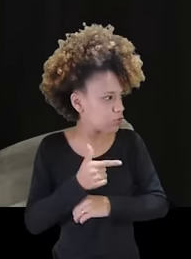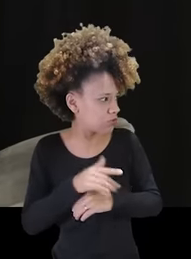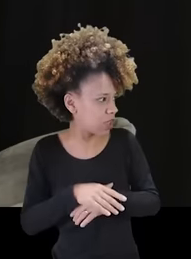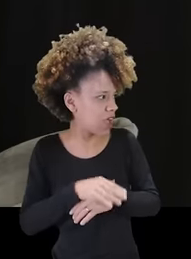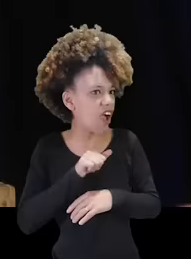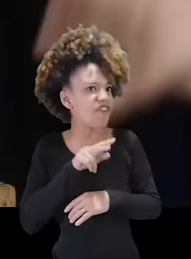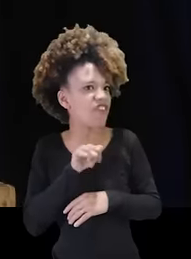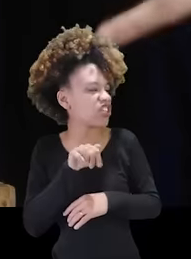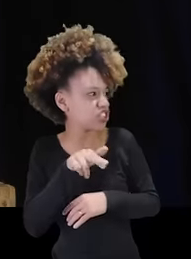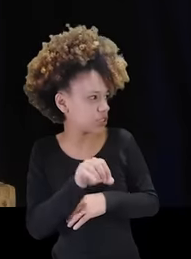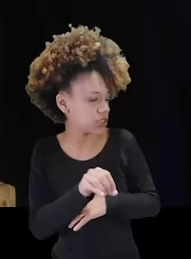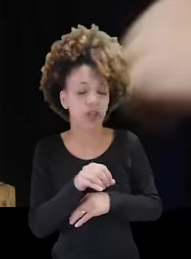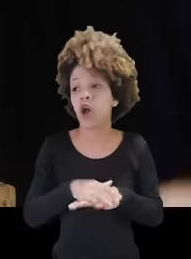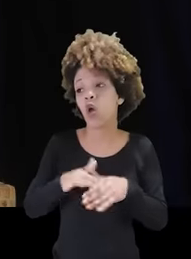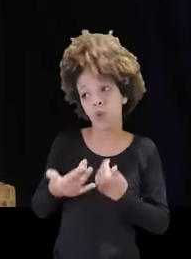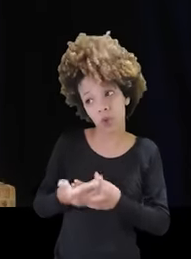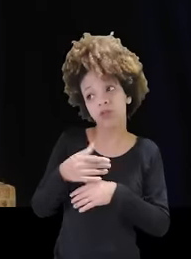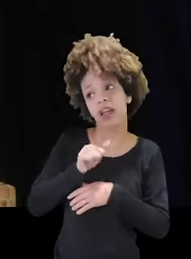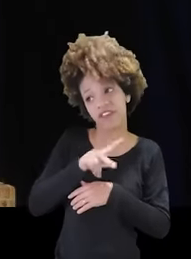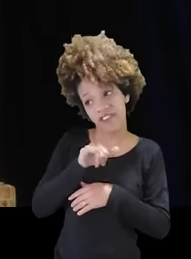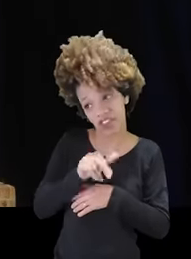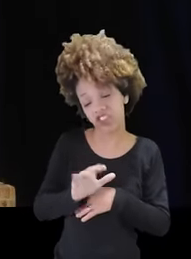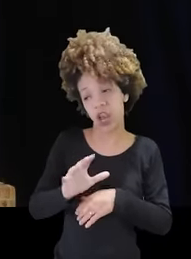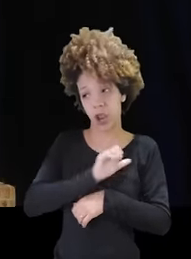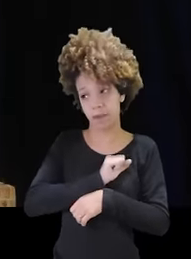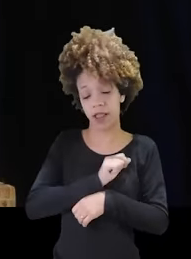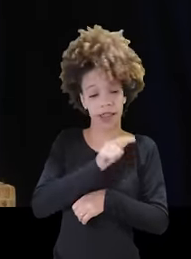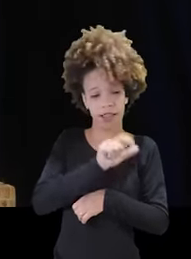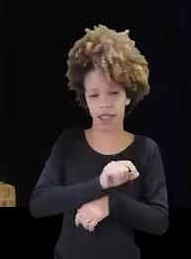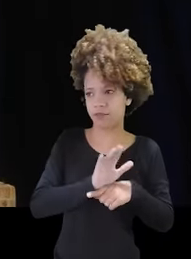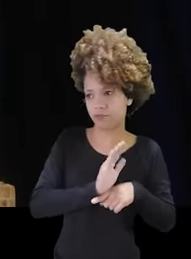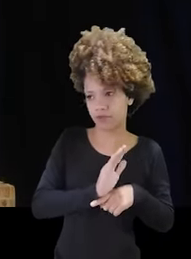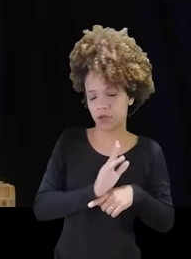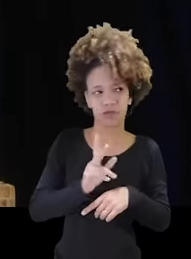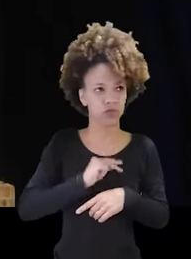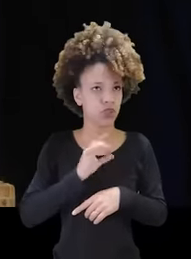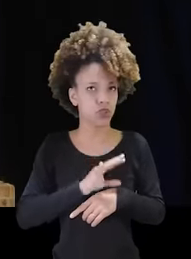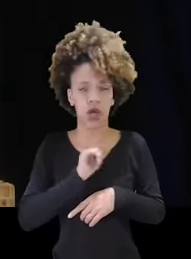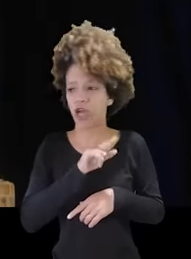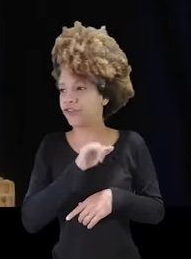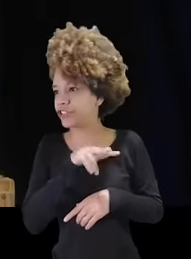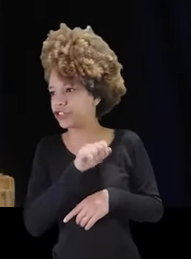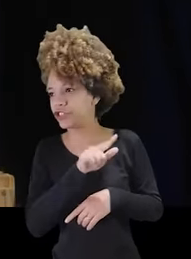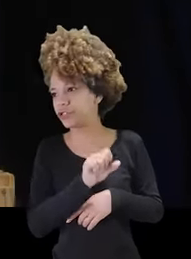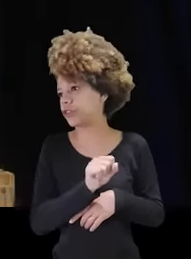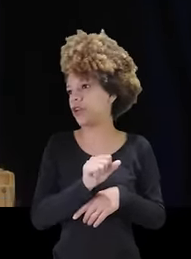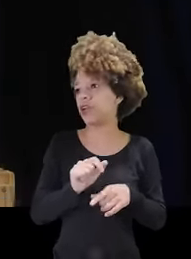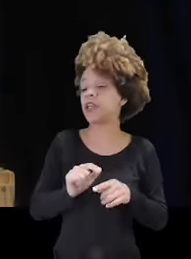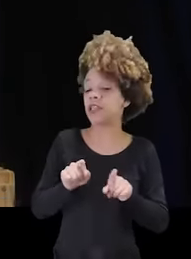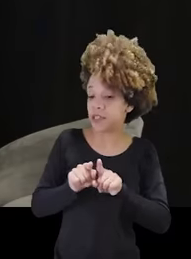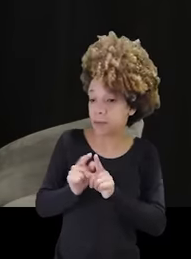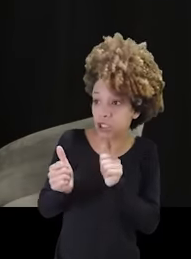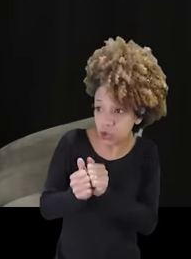o Avenged Eles amam aí tem 10 salas só já vende eu fico meu Deus só tem a ver vídeos aqui aí tem Avengers e os filmes